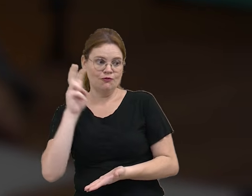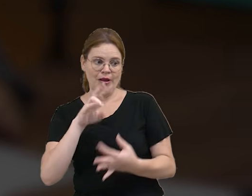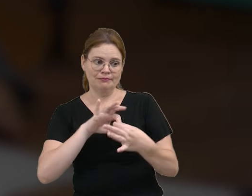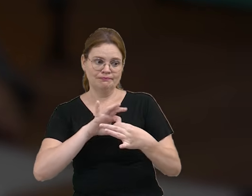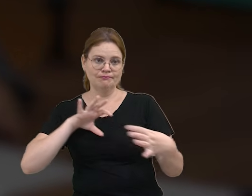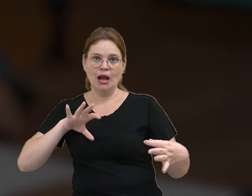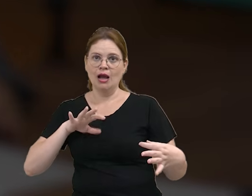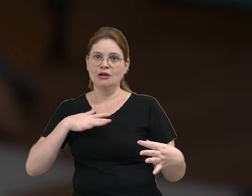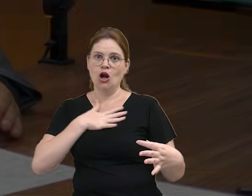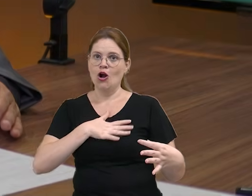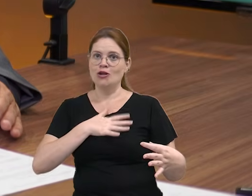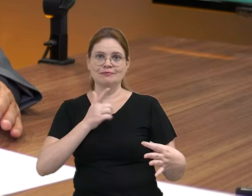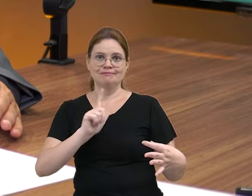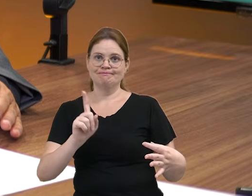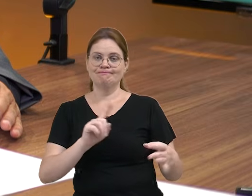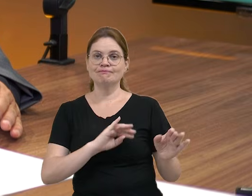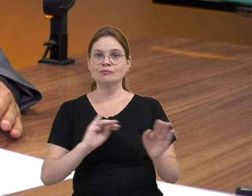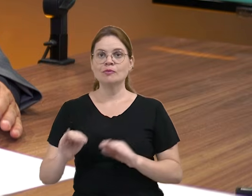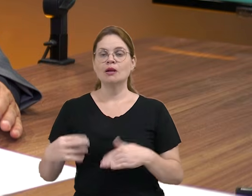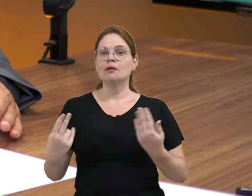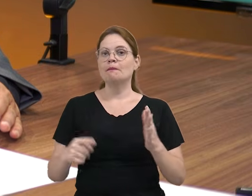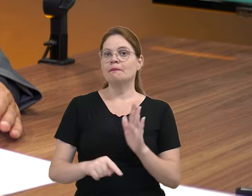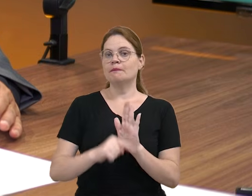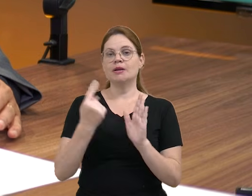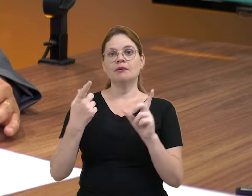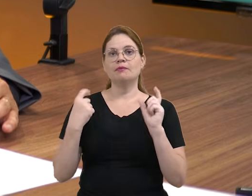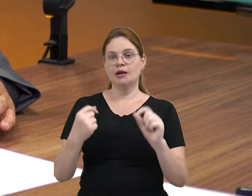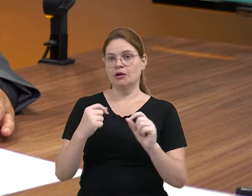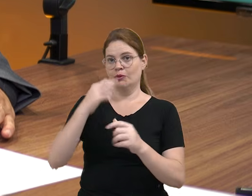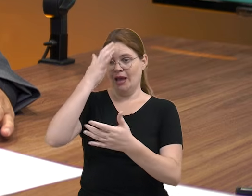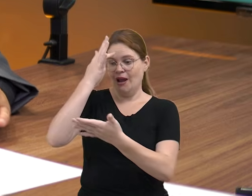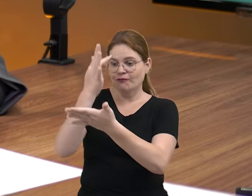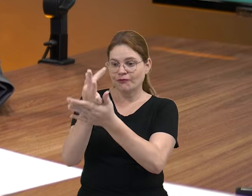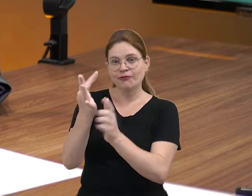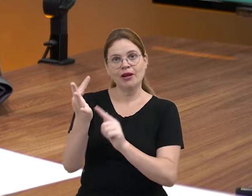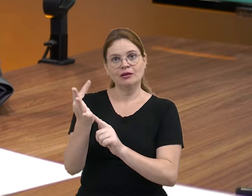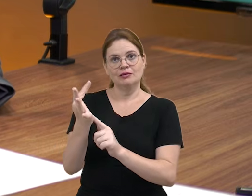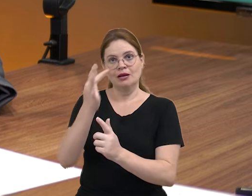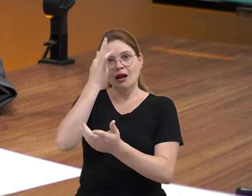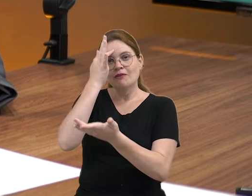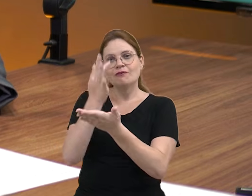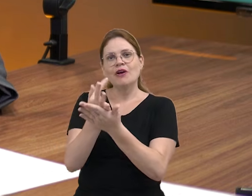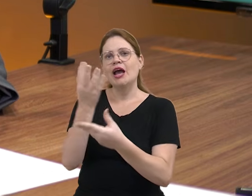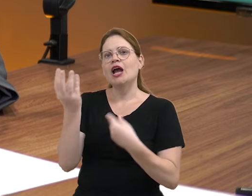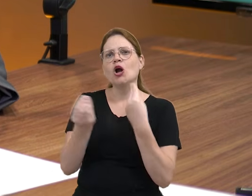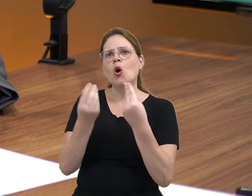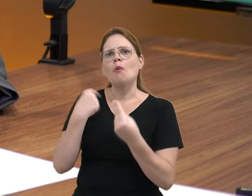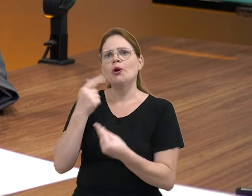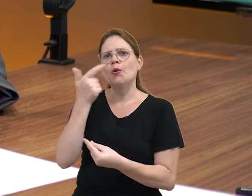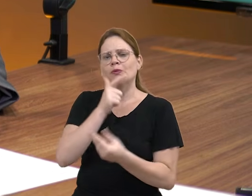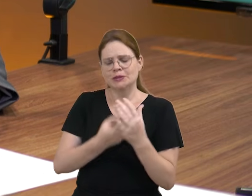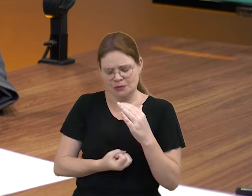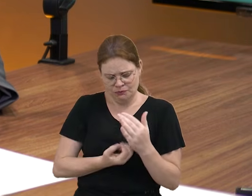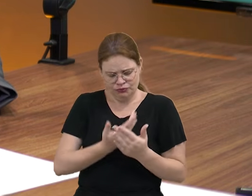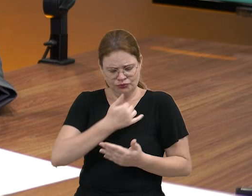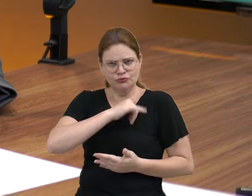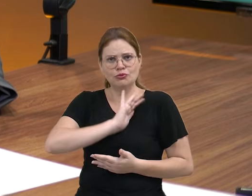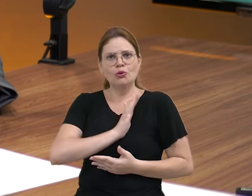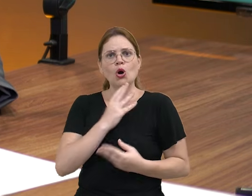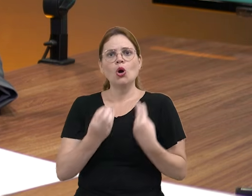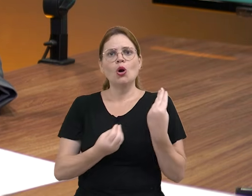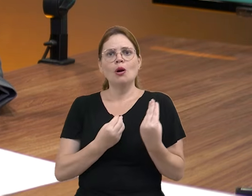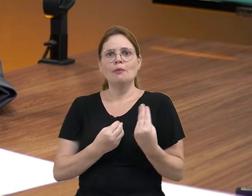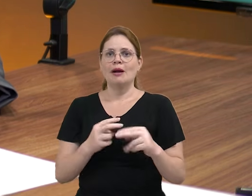tem prazer nele. Primeiro, a fé. A fé é gerada pela palavra. A fé vem pelo ouvir e ouvir da